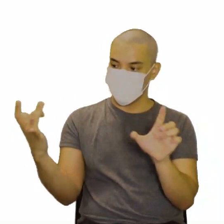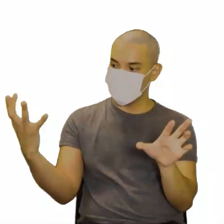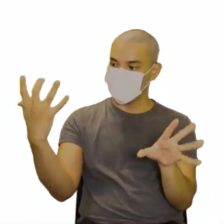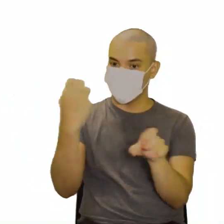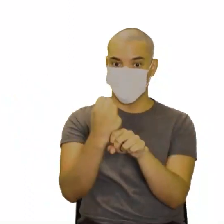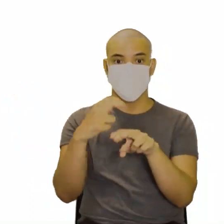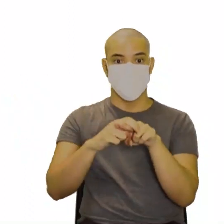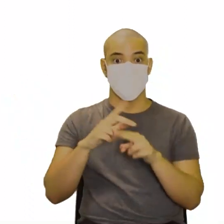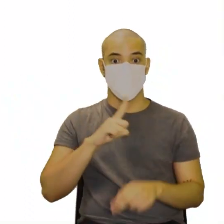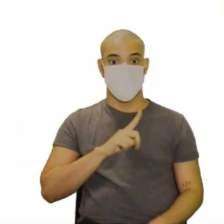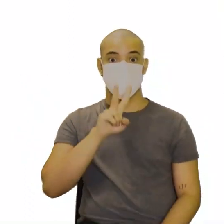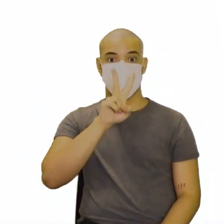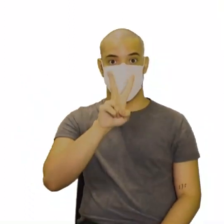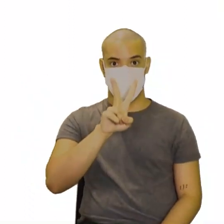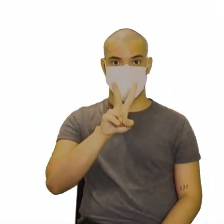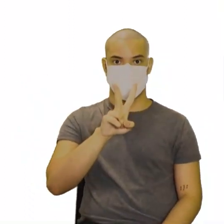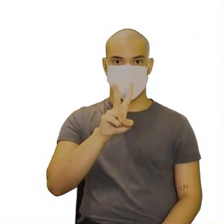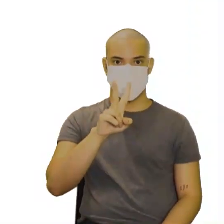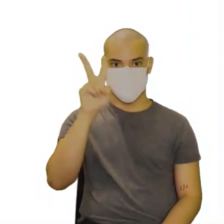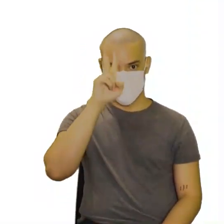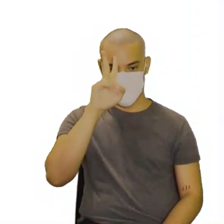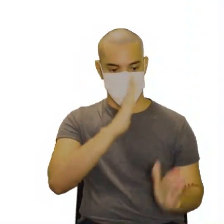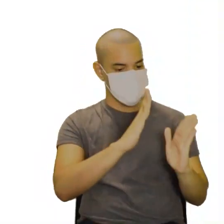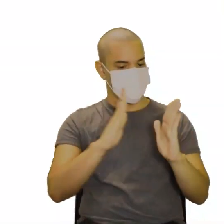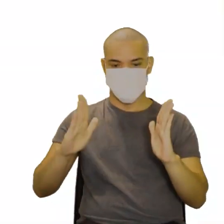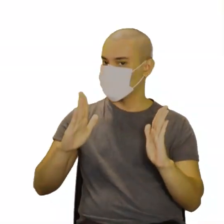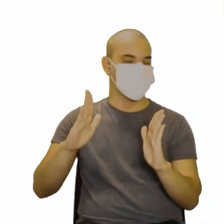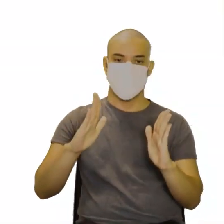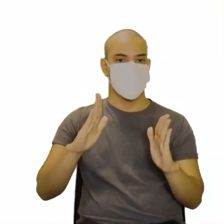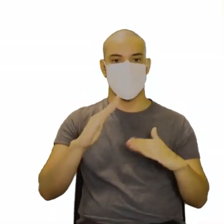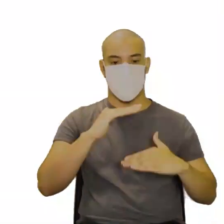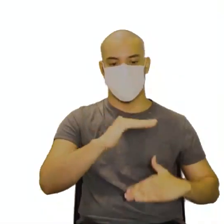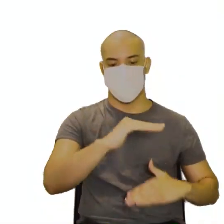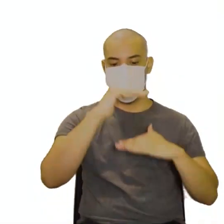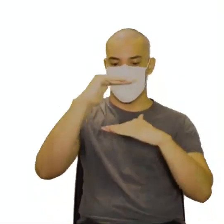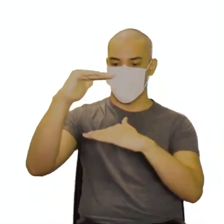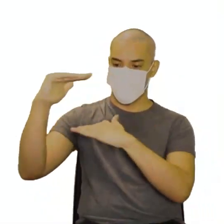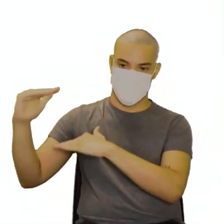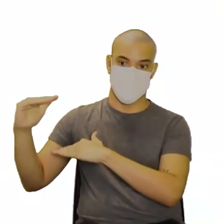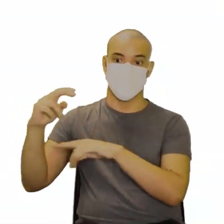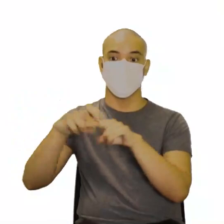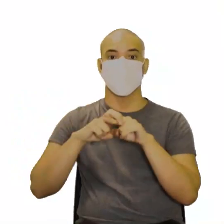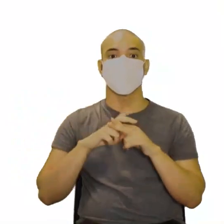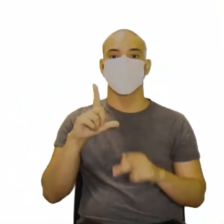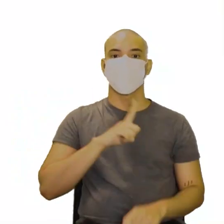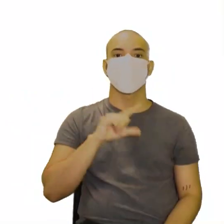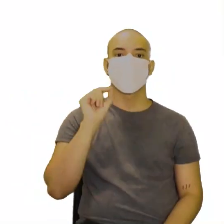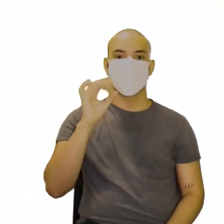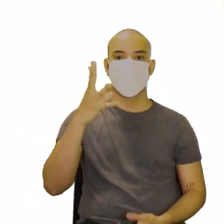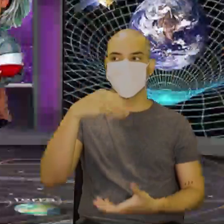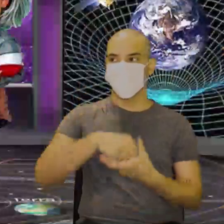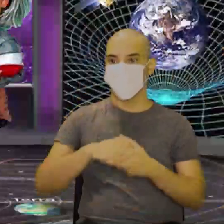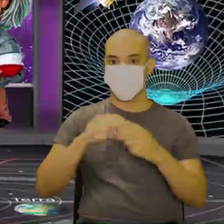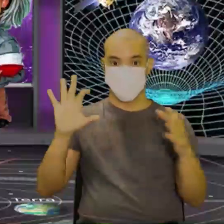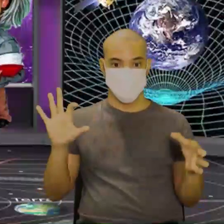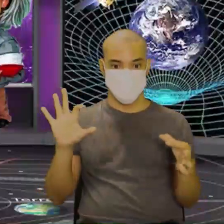Então, eu tenho 2 em paralelo. Lembra que para capacitor, como eu falei para vocês, quando a gente trabalha com